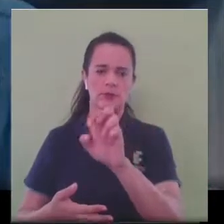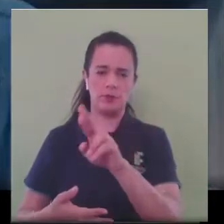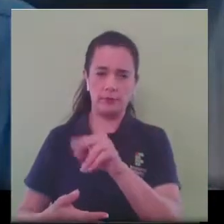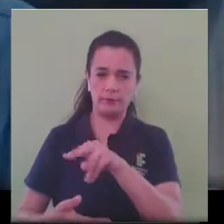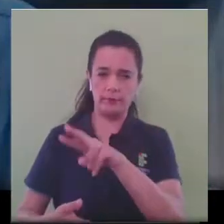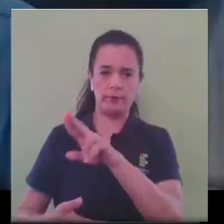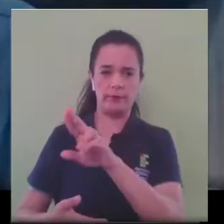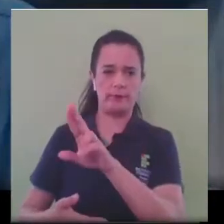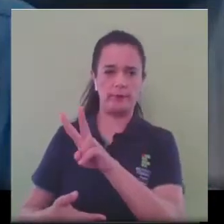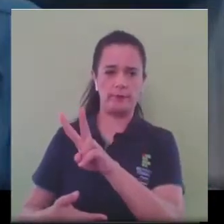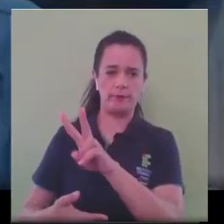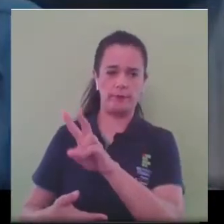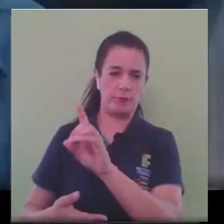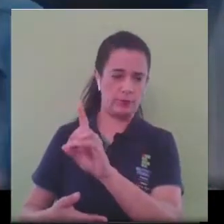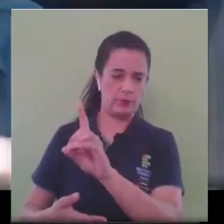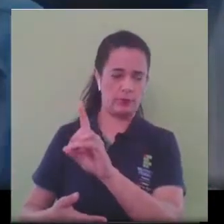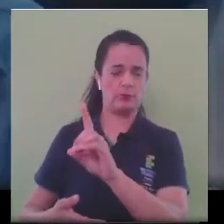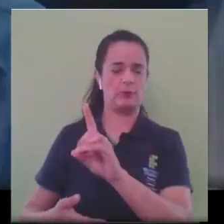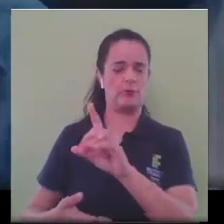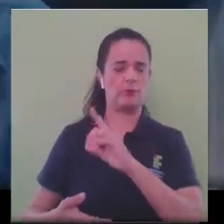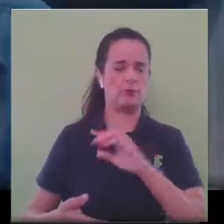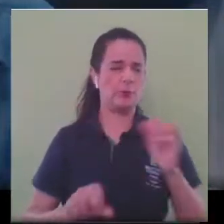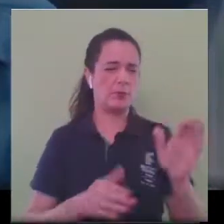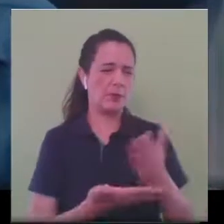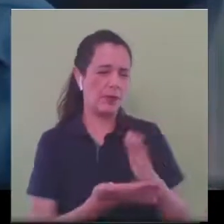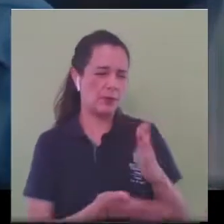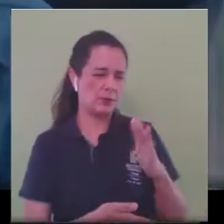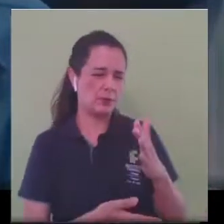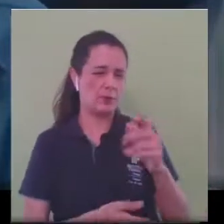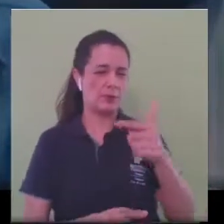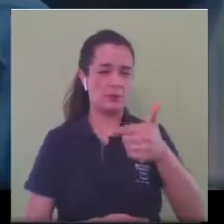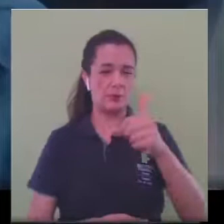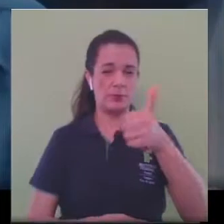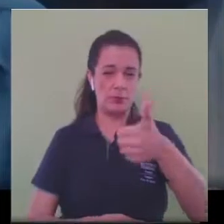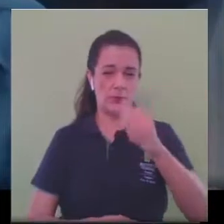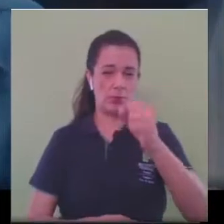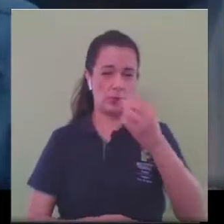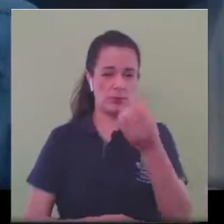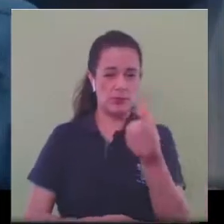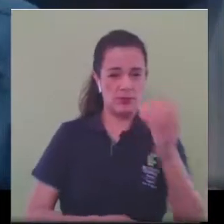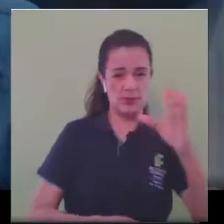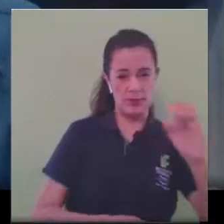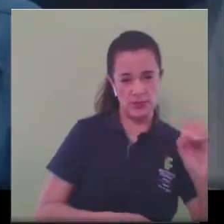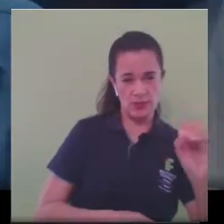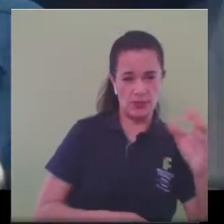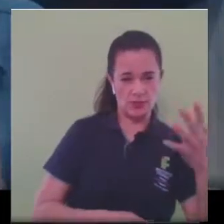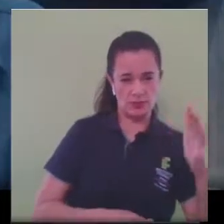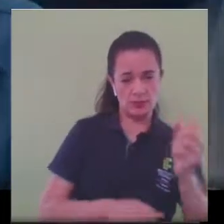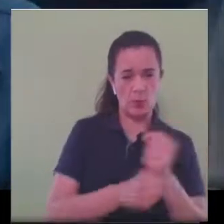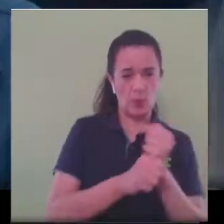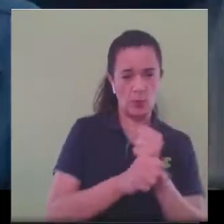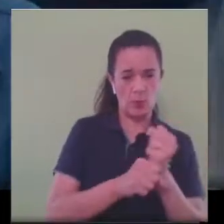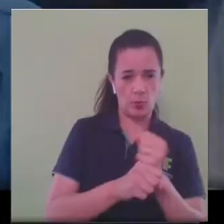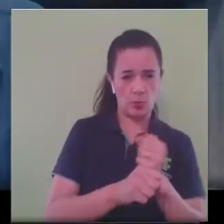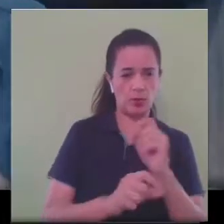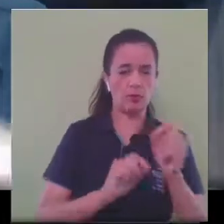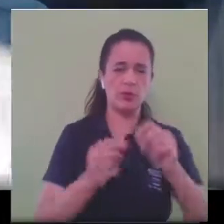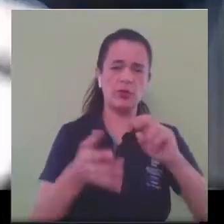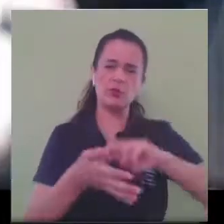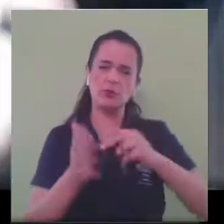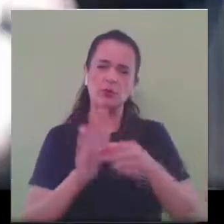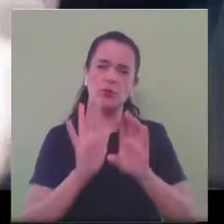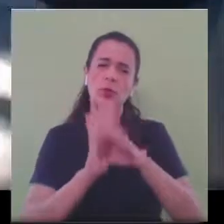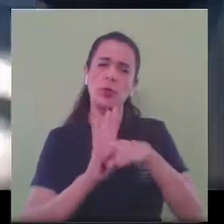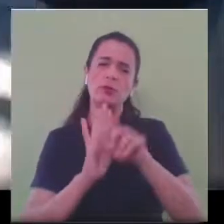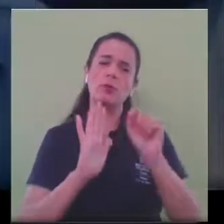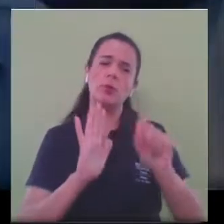do século XIX, 1860 mais ou menos. Ele escreveu o primeiro ensaio que trata sobre o que é um clássico, né, com esse título,